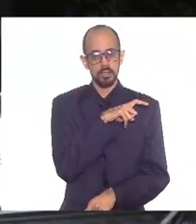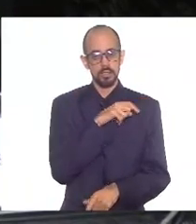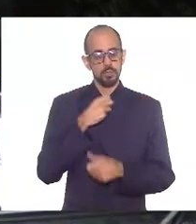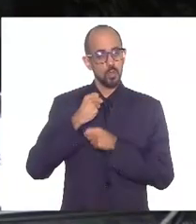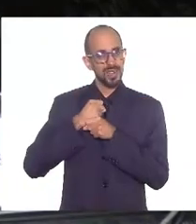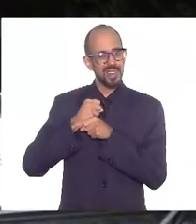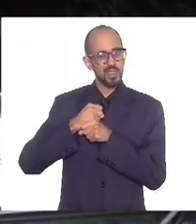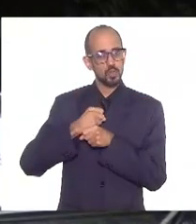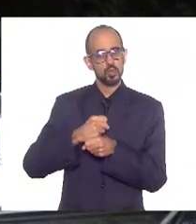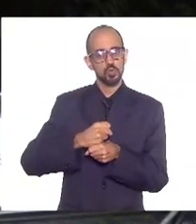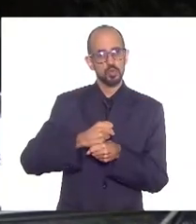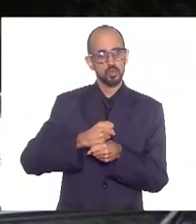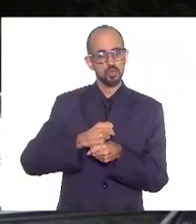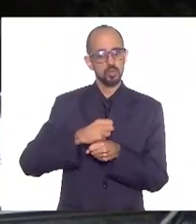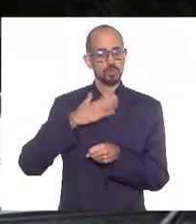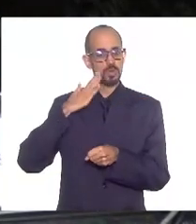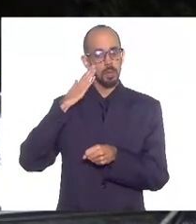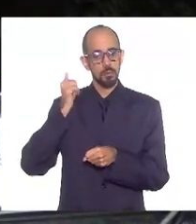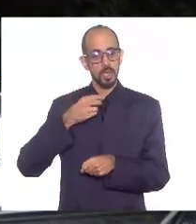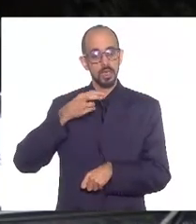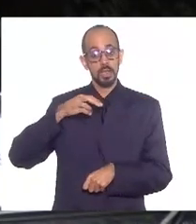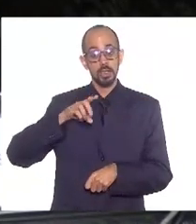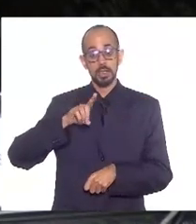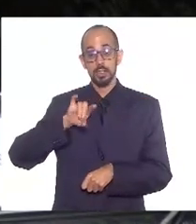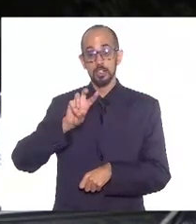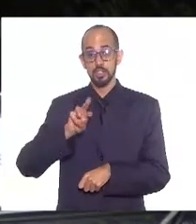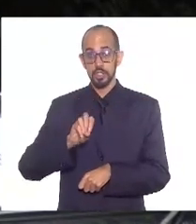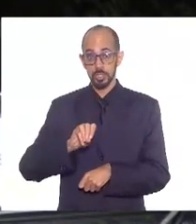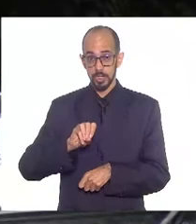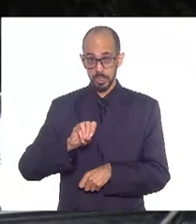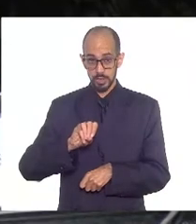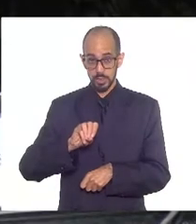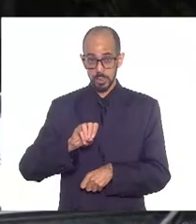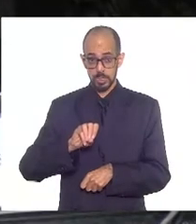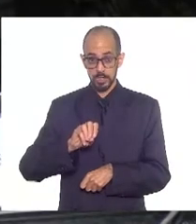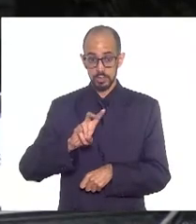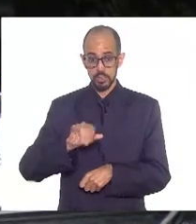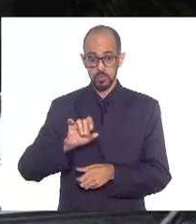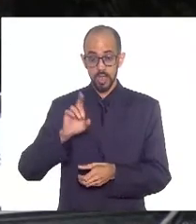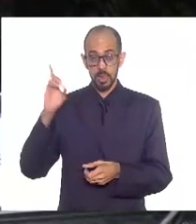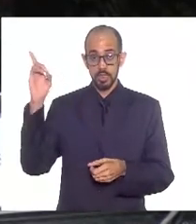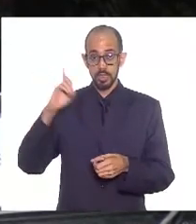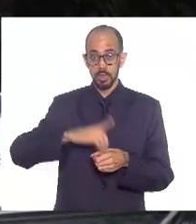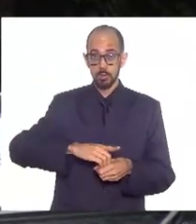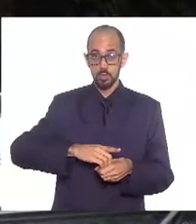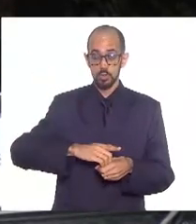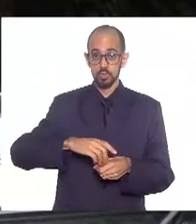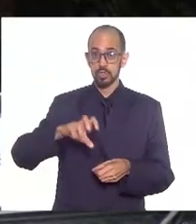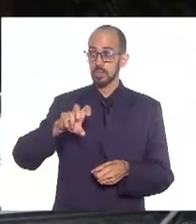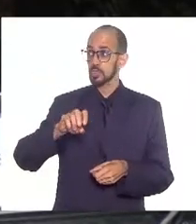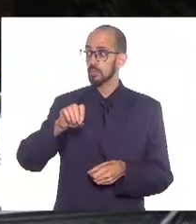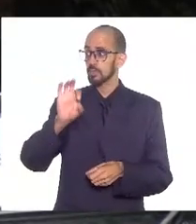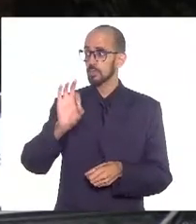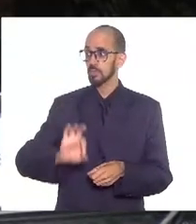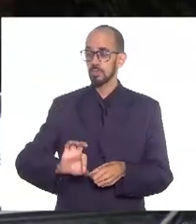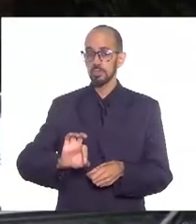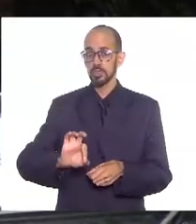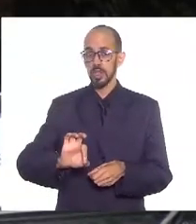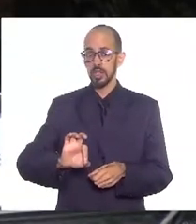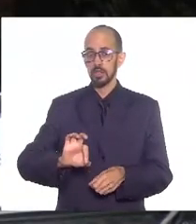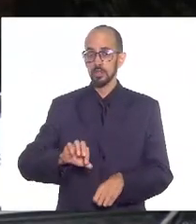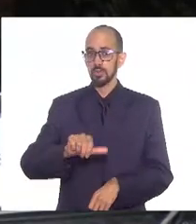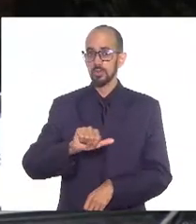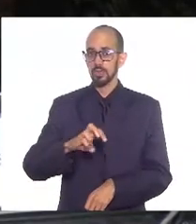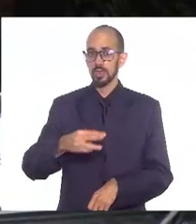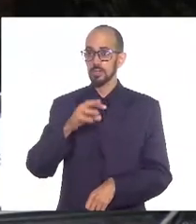saber que dia 30 agora, depois de tantos anos, iremos depositar a metade do 13º, sabem